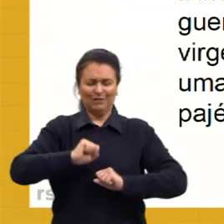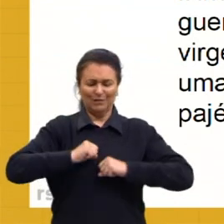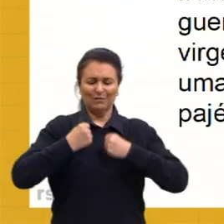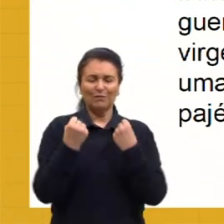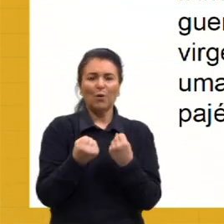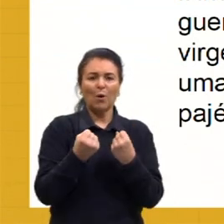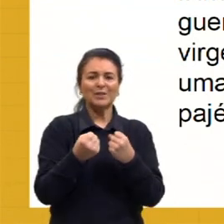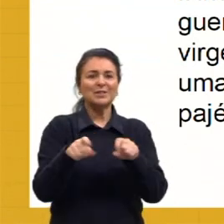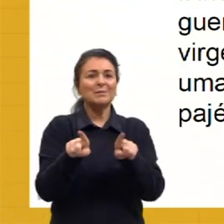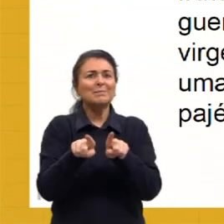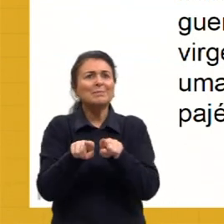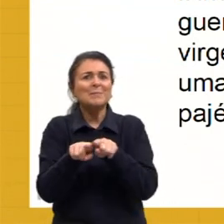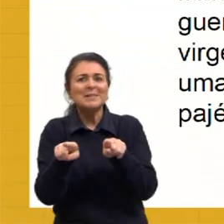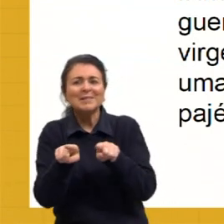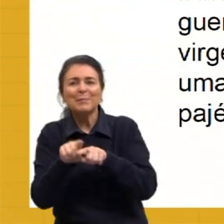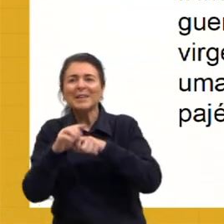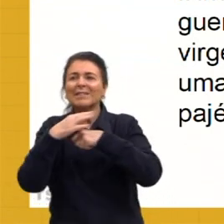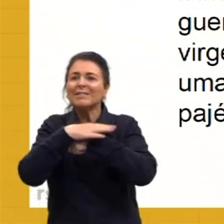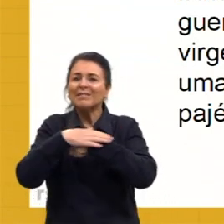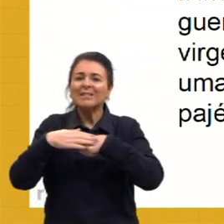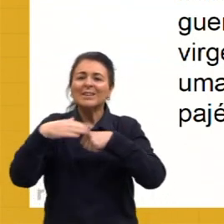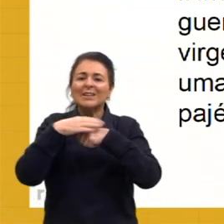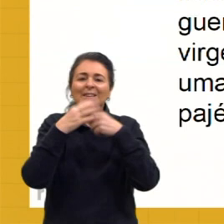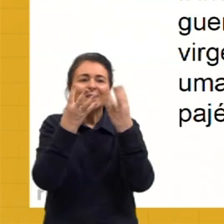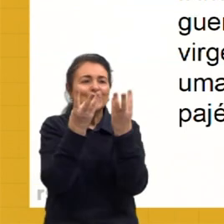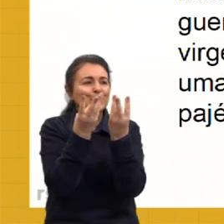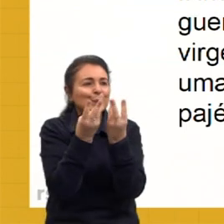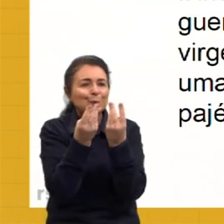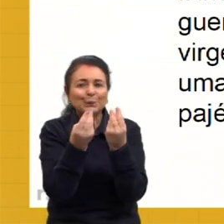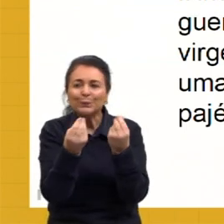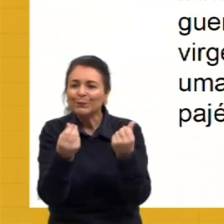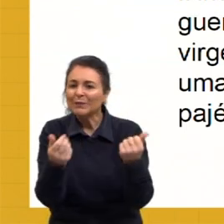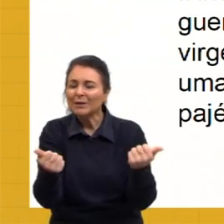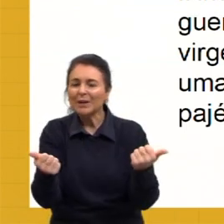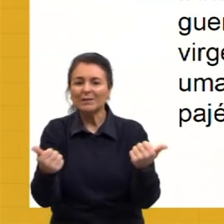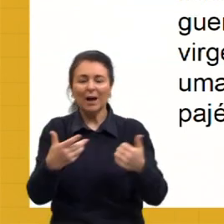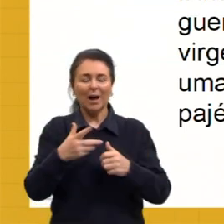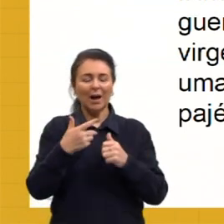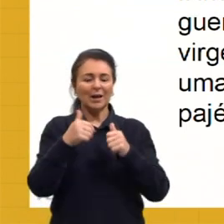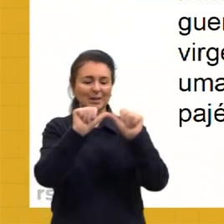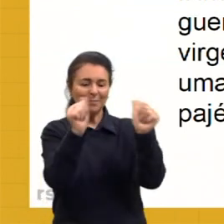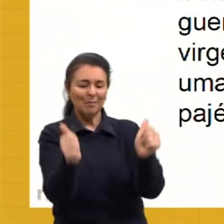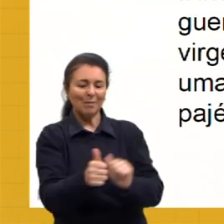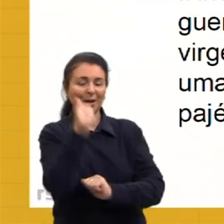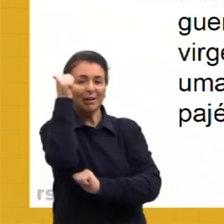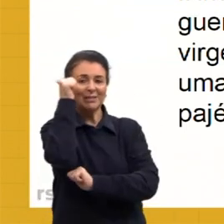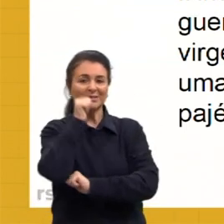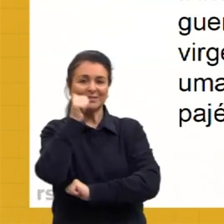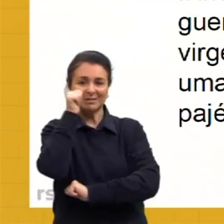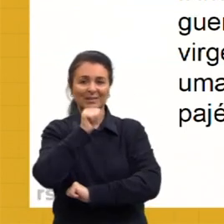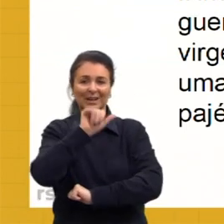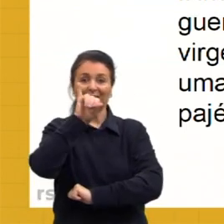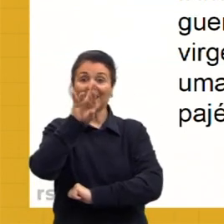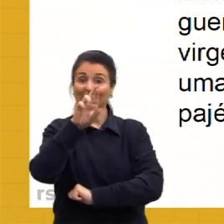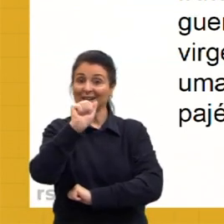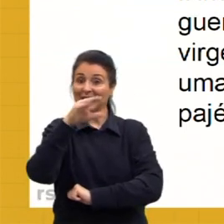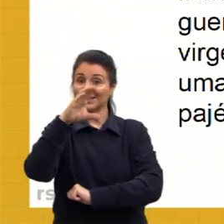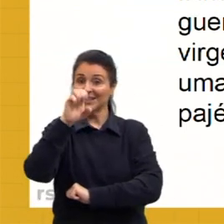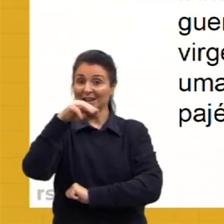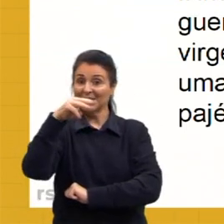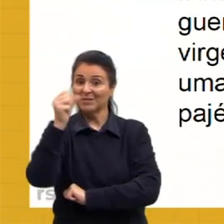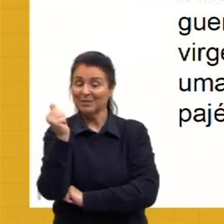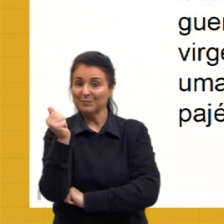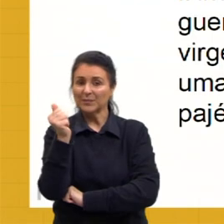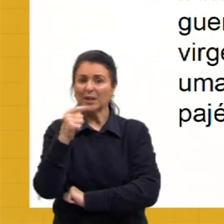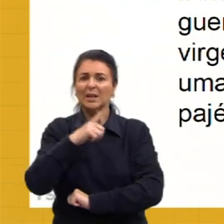e a delicada ao mesmo tempo essa figura de mulher né da época ali né que é a Iracema e